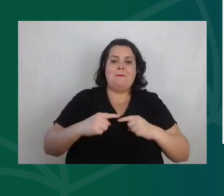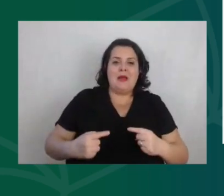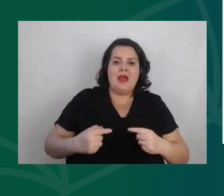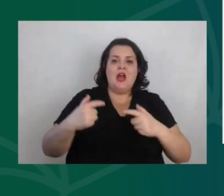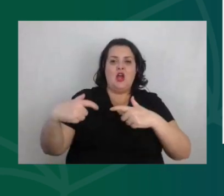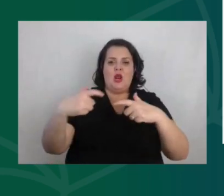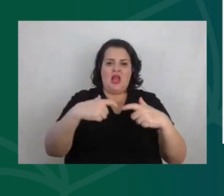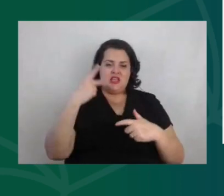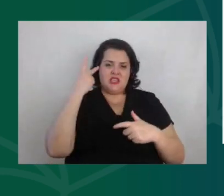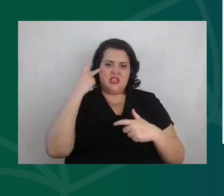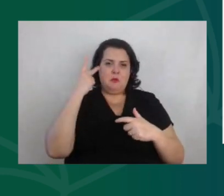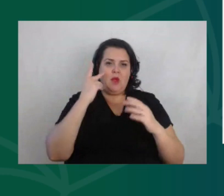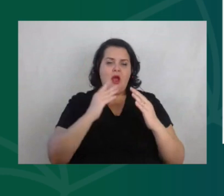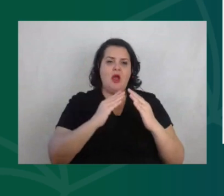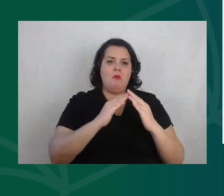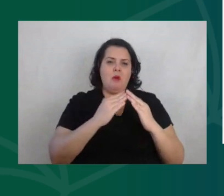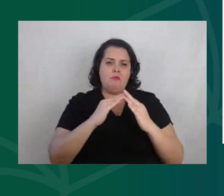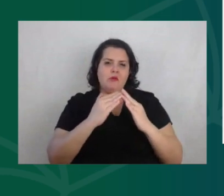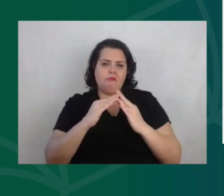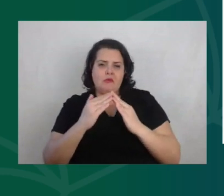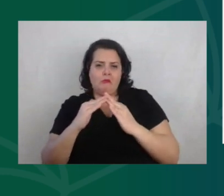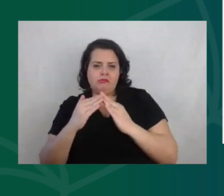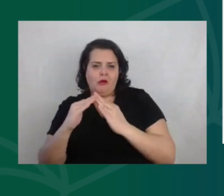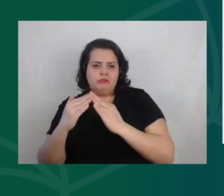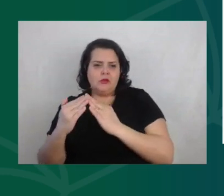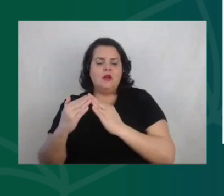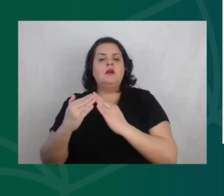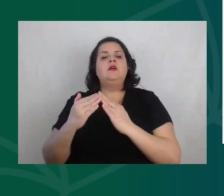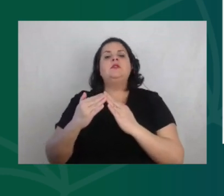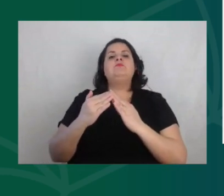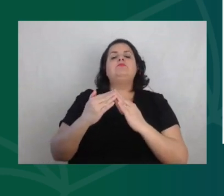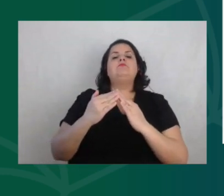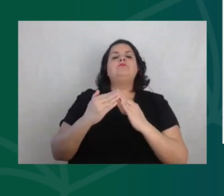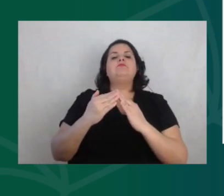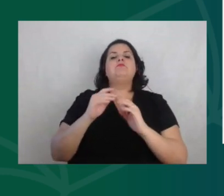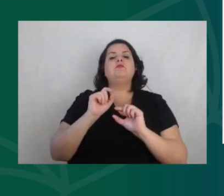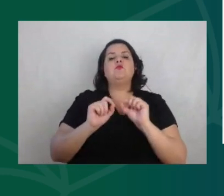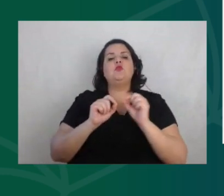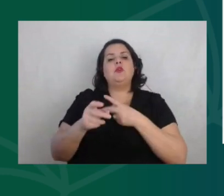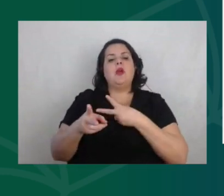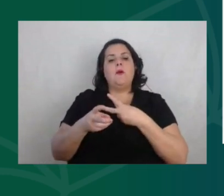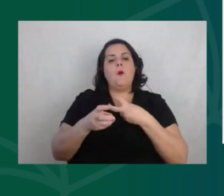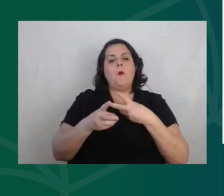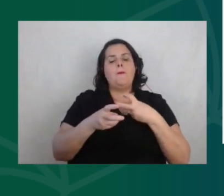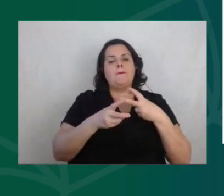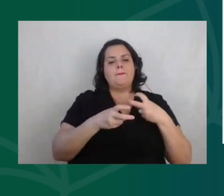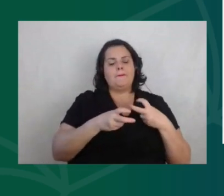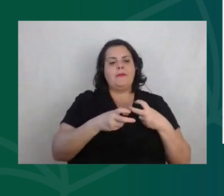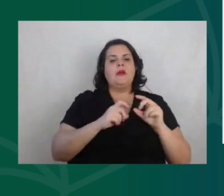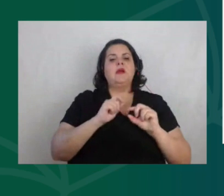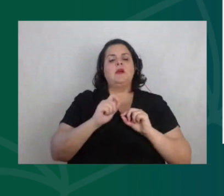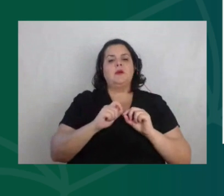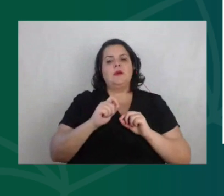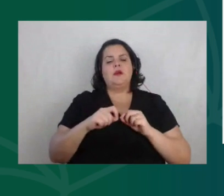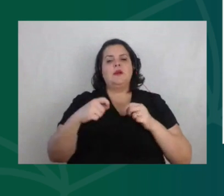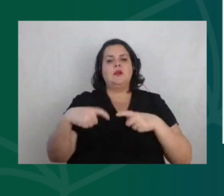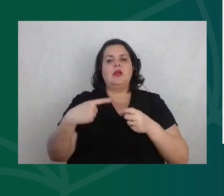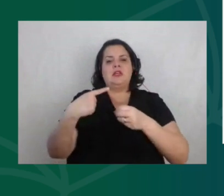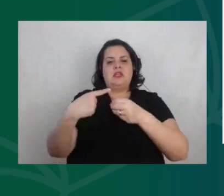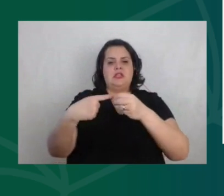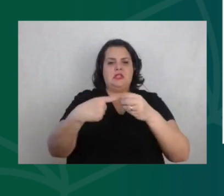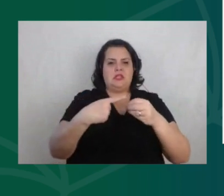Paulo, obrigado. Na periferia de São Paulo, que nós observamos, são distritos mais pobres, onde